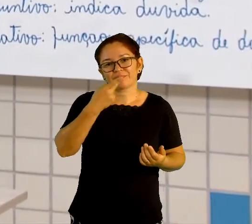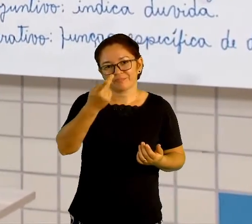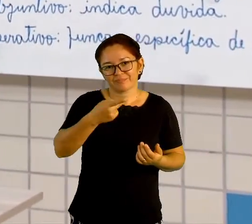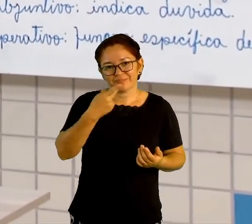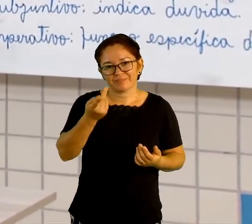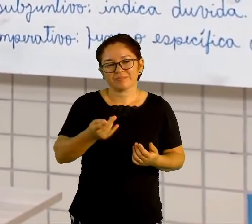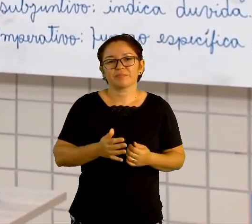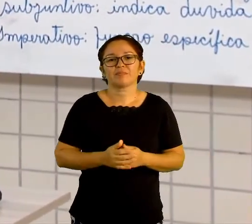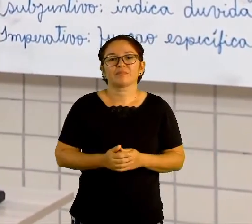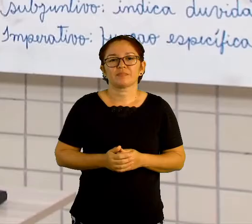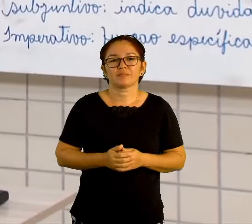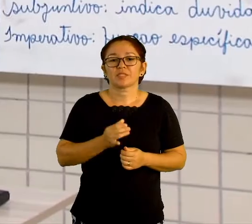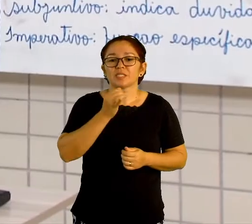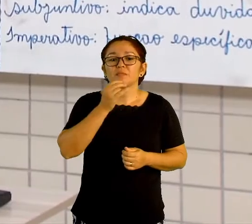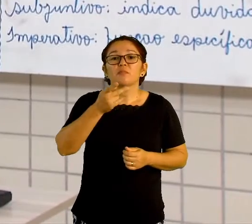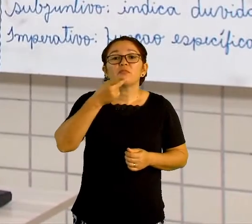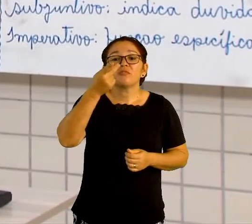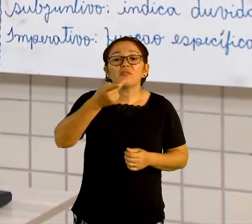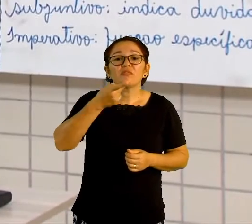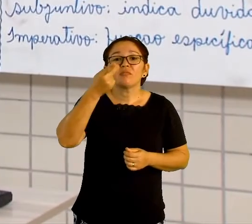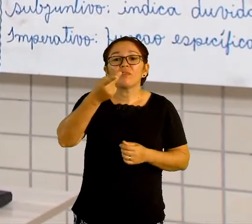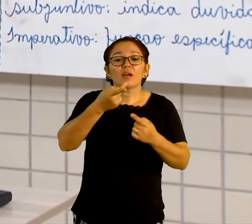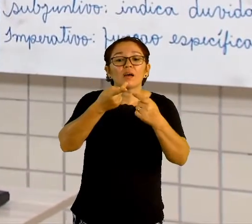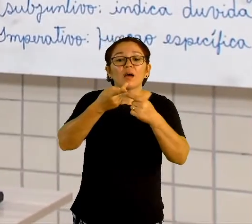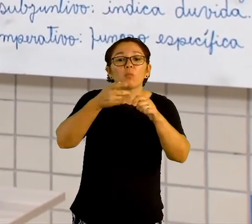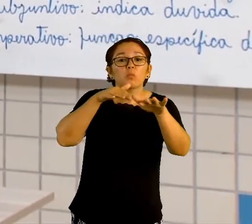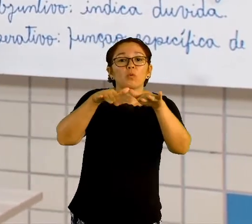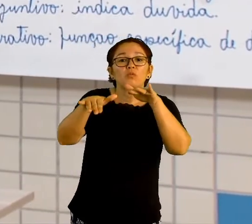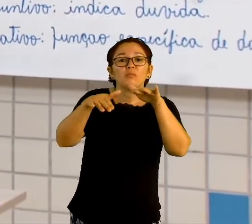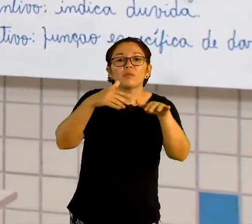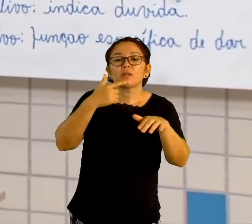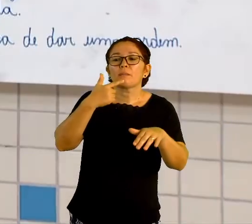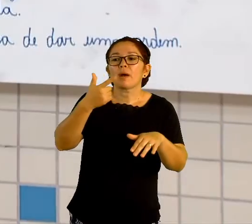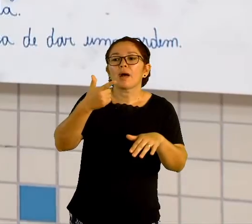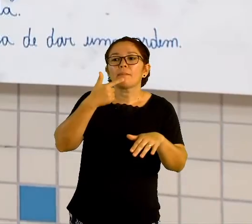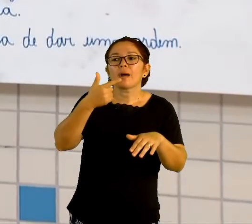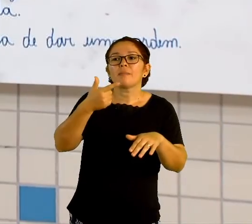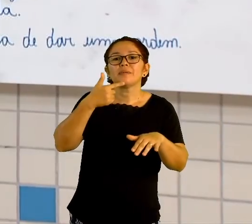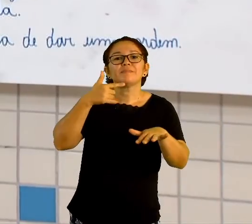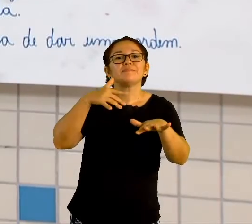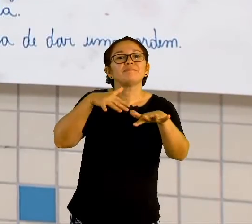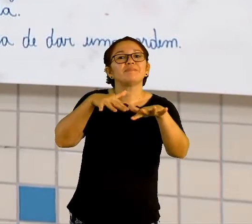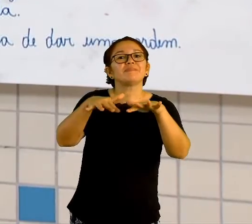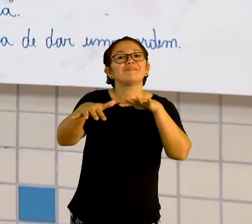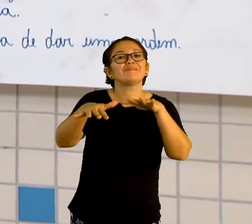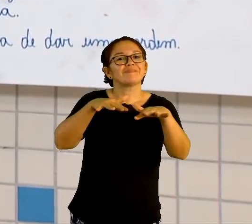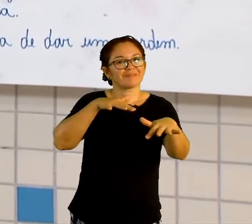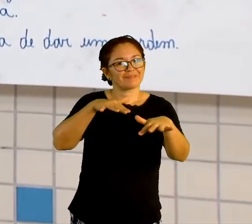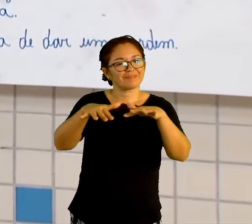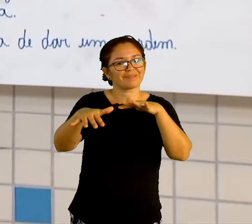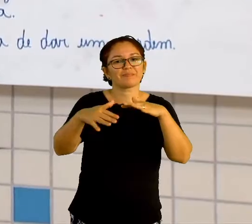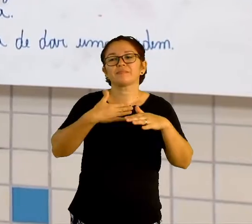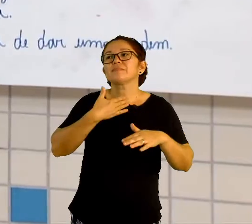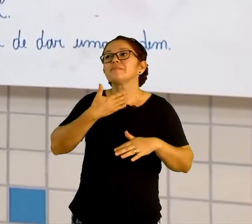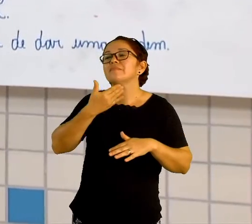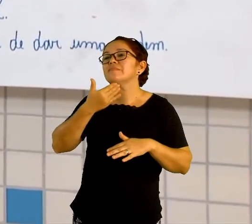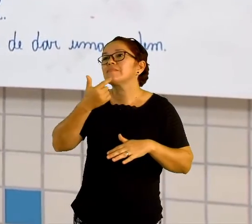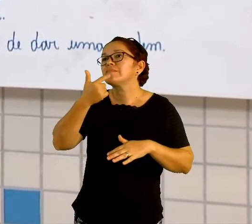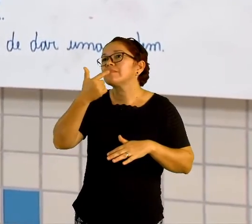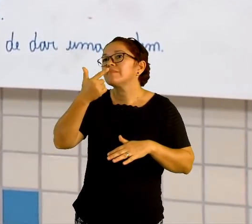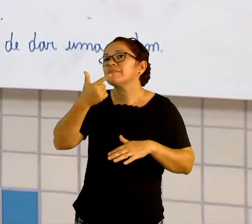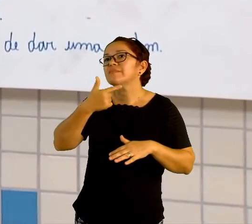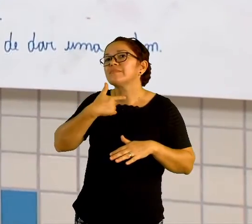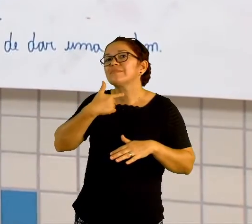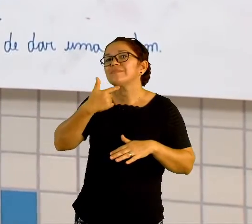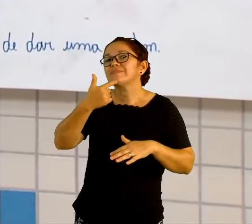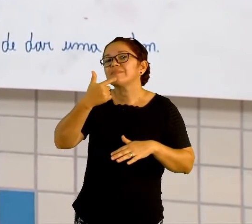caracterizada como um verbo. Indicar um estado, né? O que é um estado? Estado é a maneira